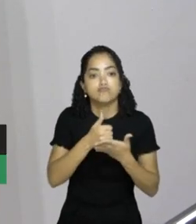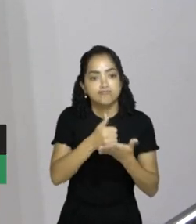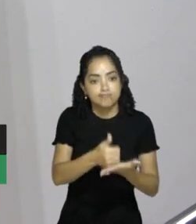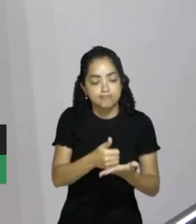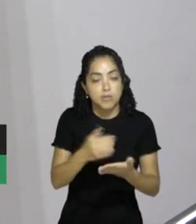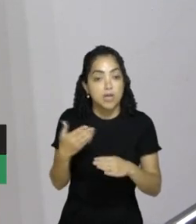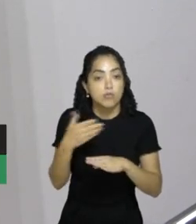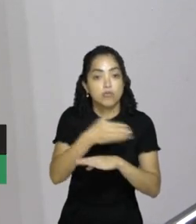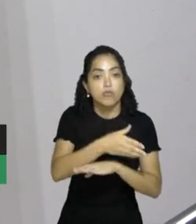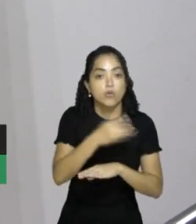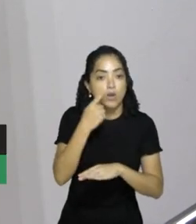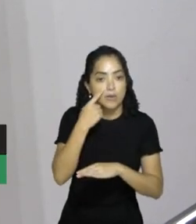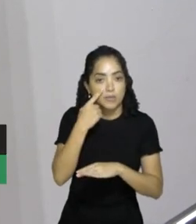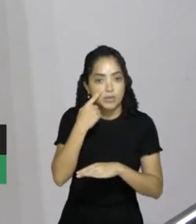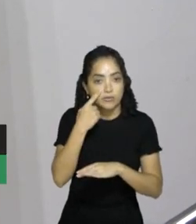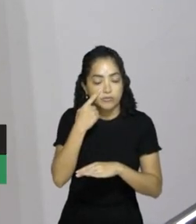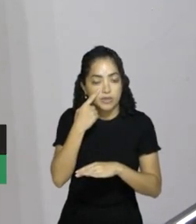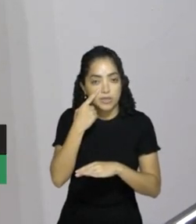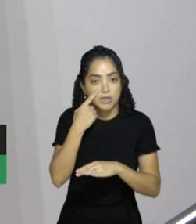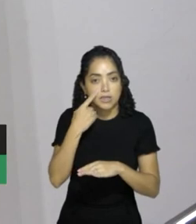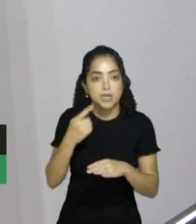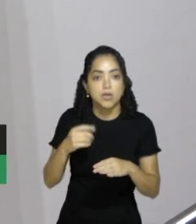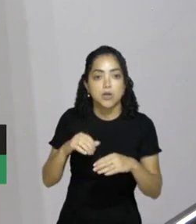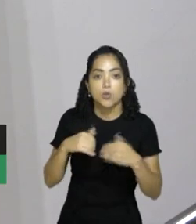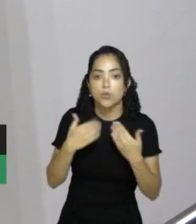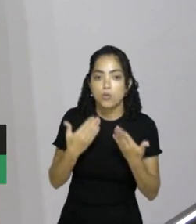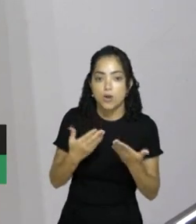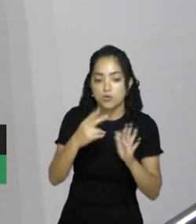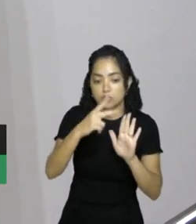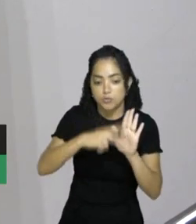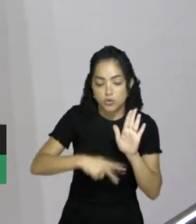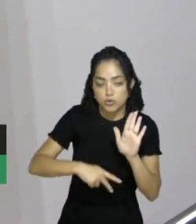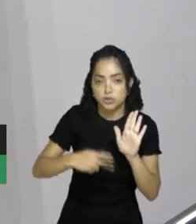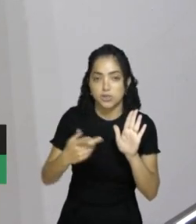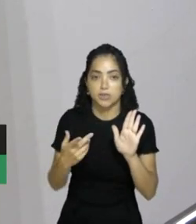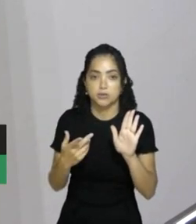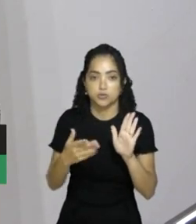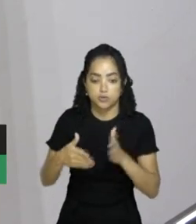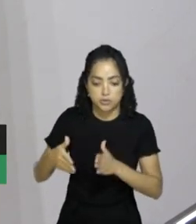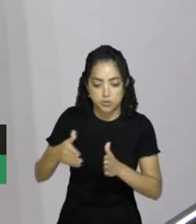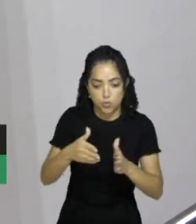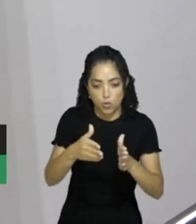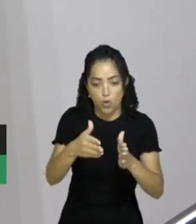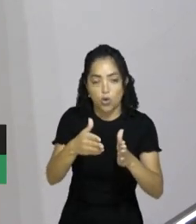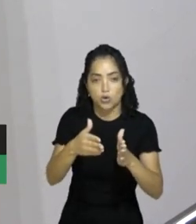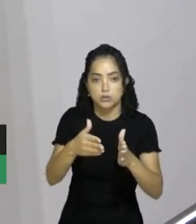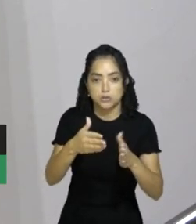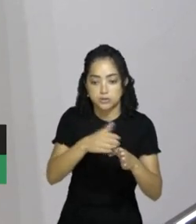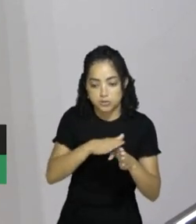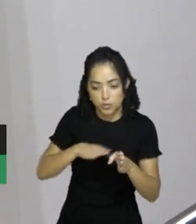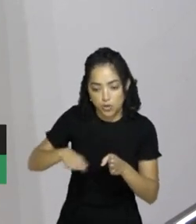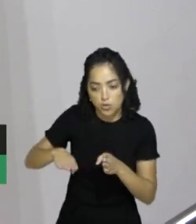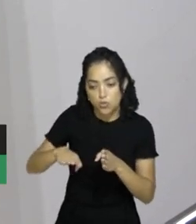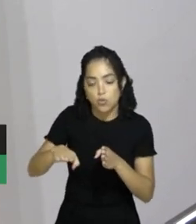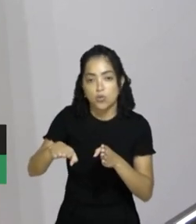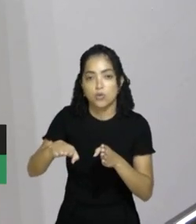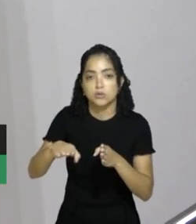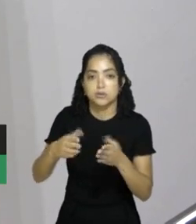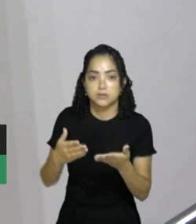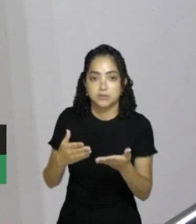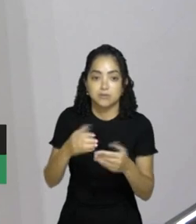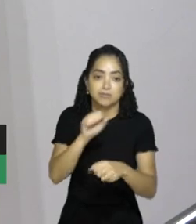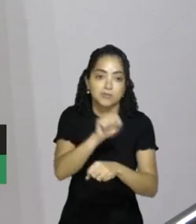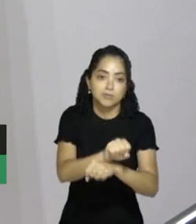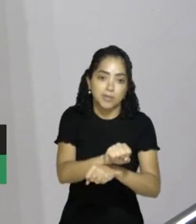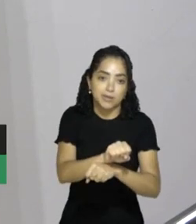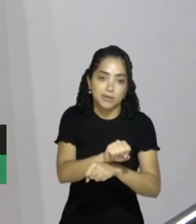vão lá verificar os novos projetos para fazer são rótulos são acostamento são três vagas não são obras baratas